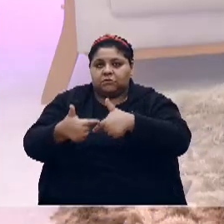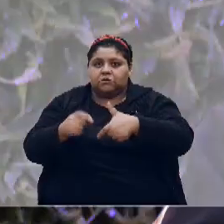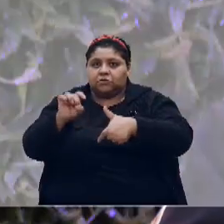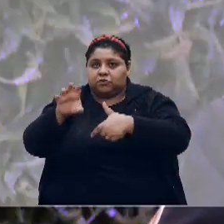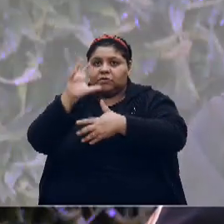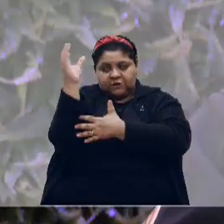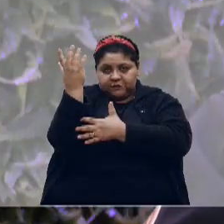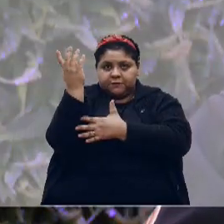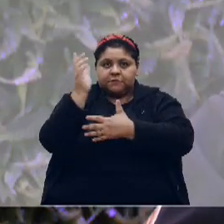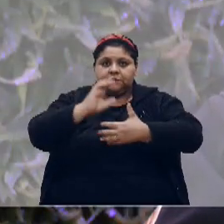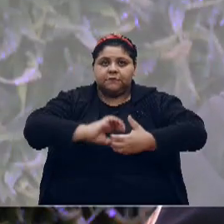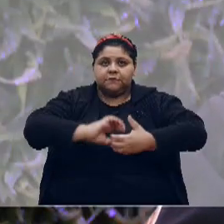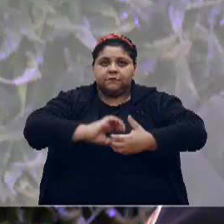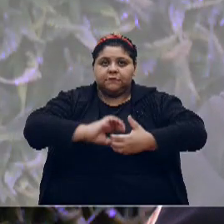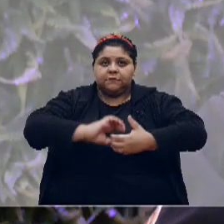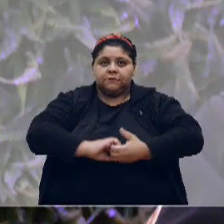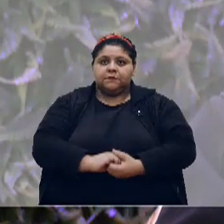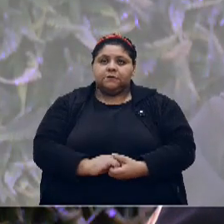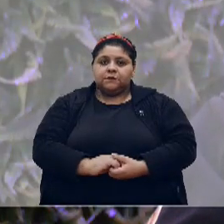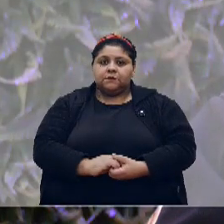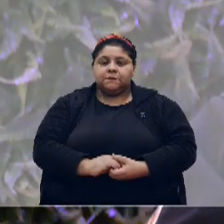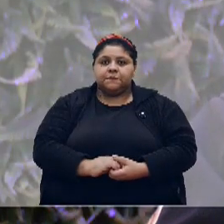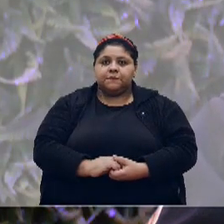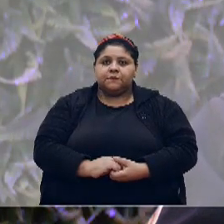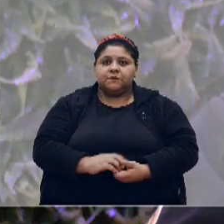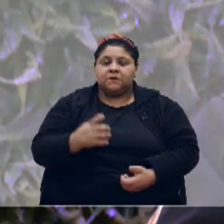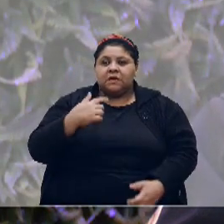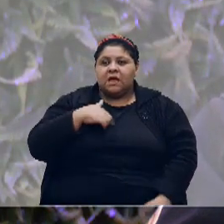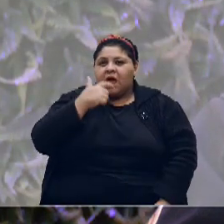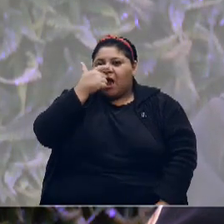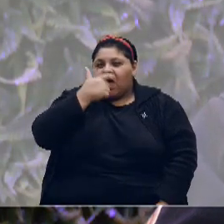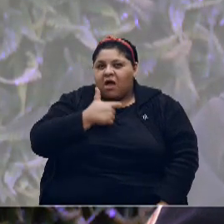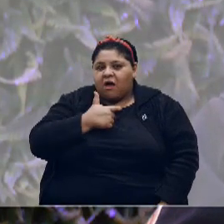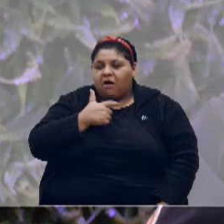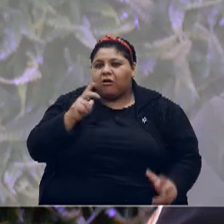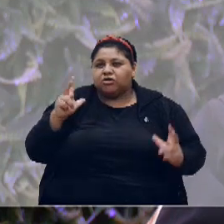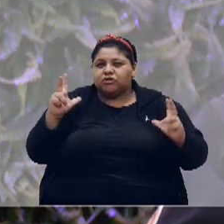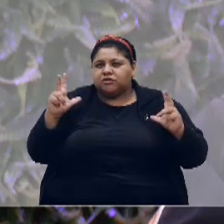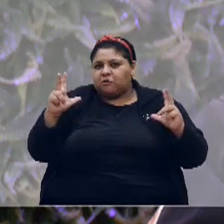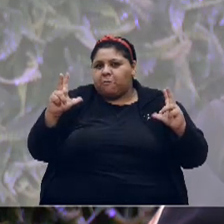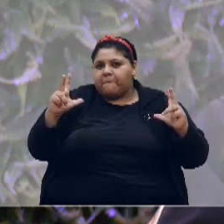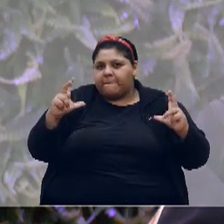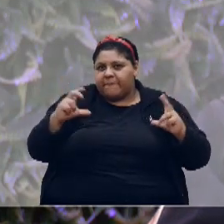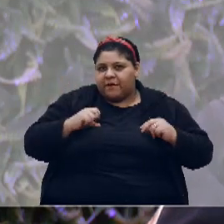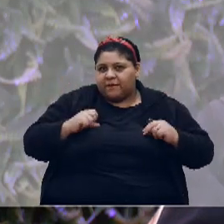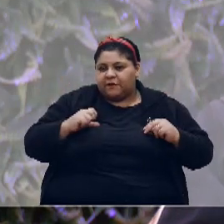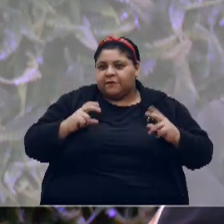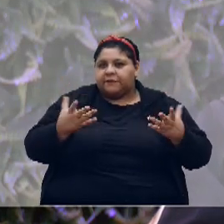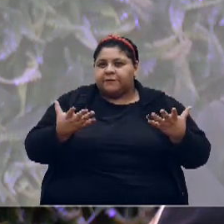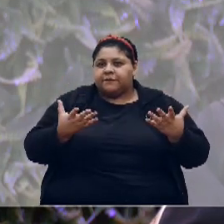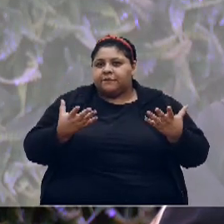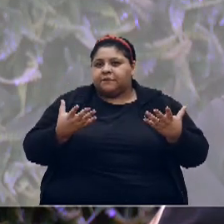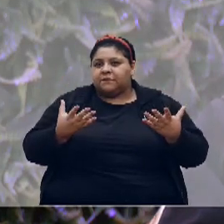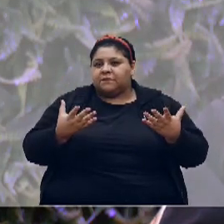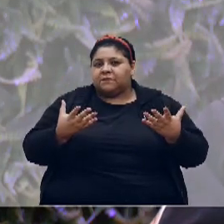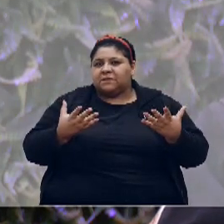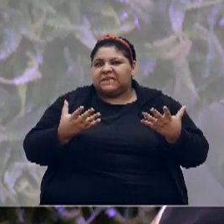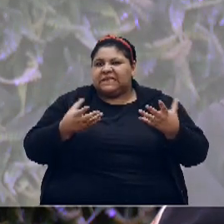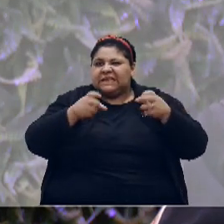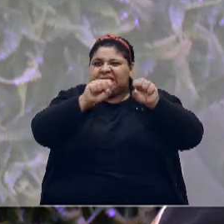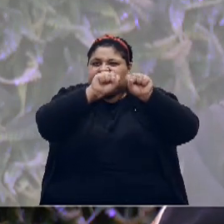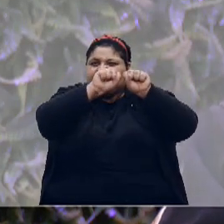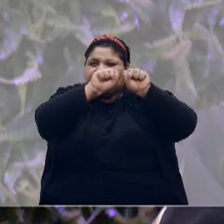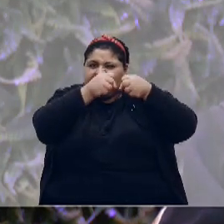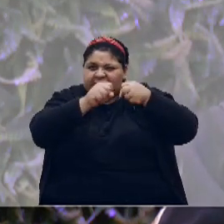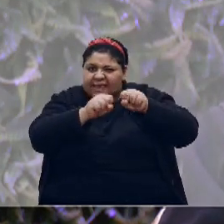ambulâncias. Eu acho que isso é um mérito das mulheres, essa quebra de padrões que nós